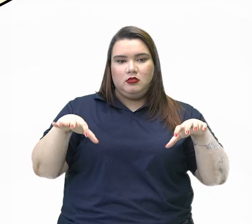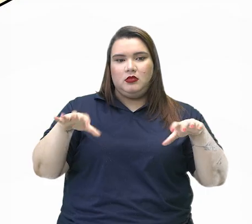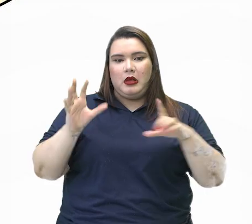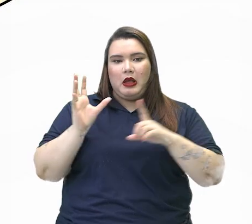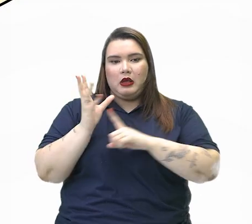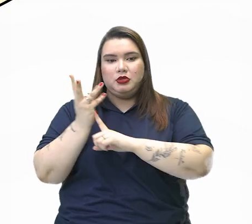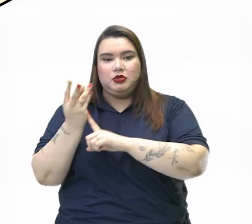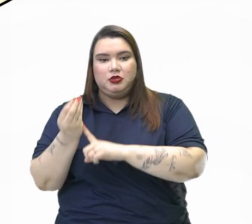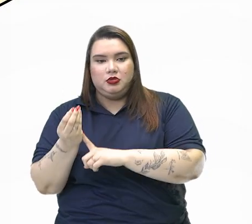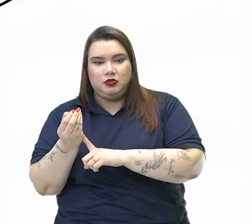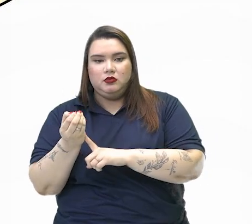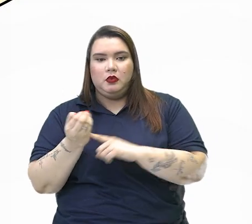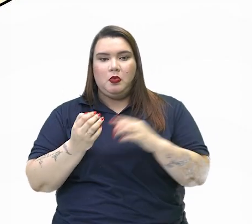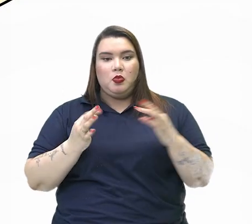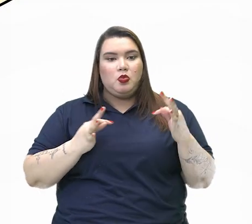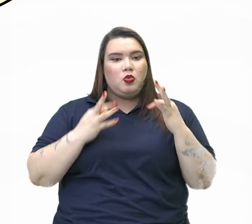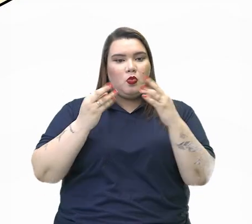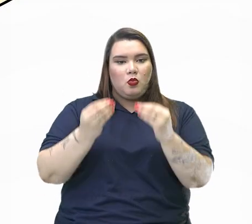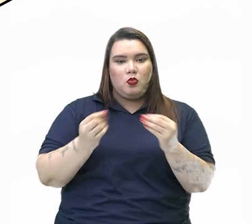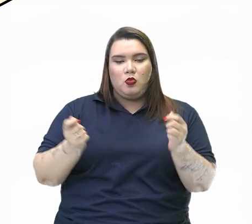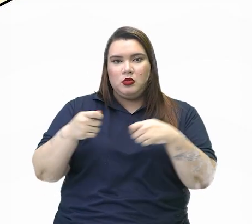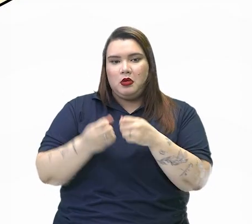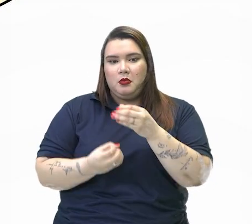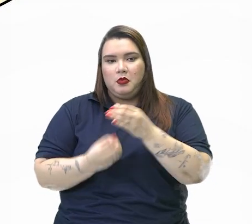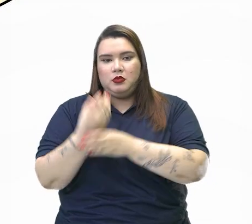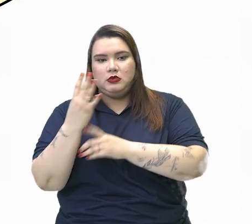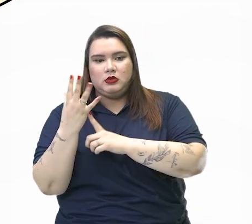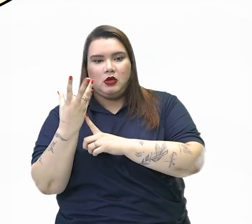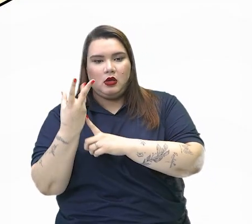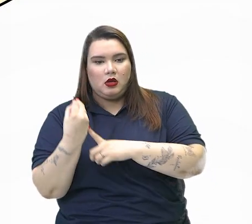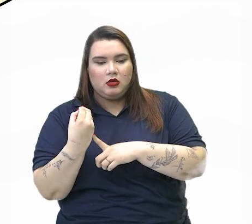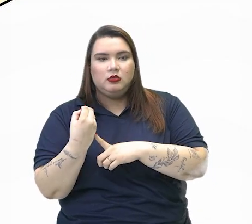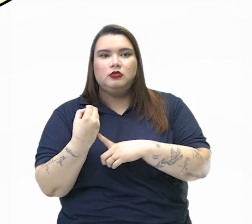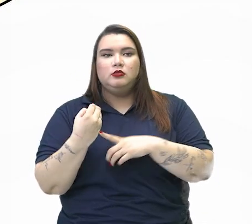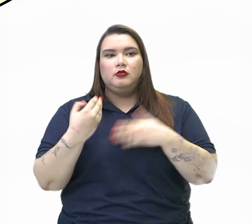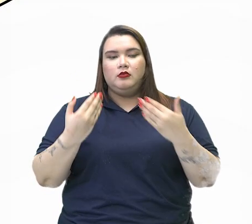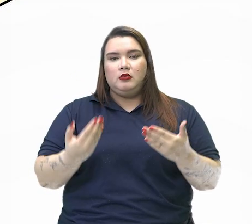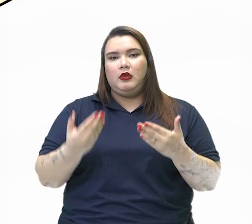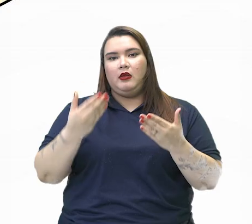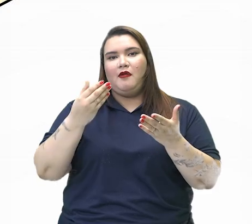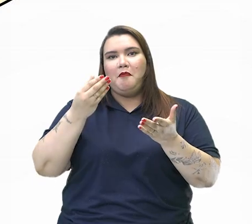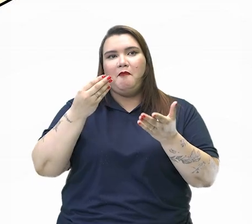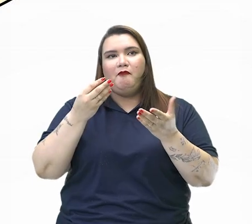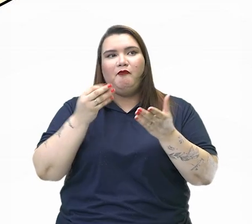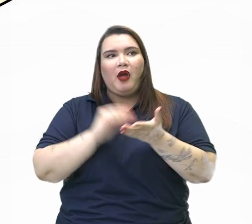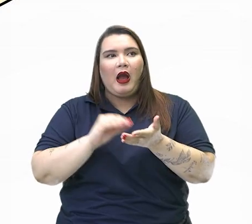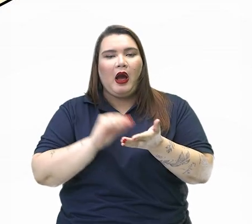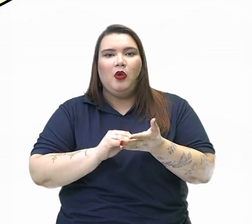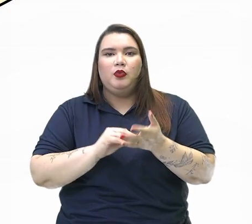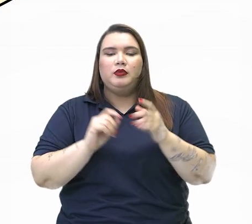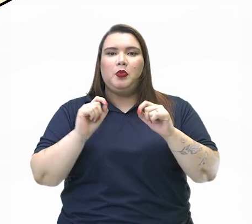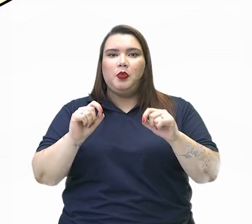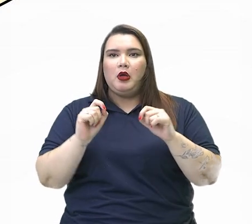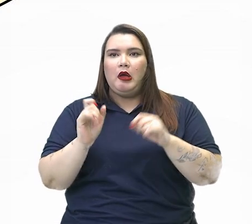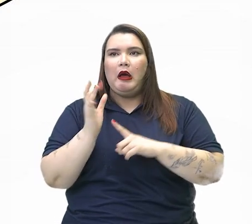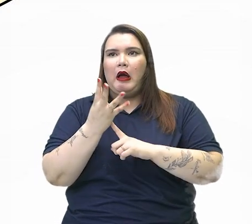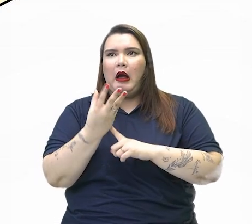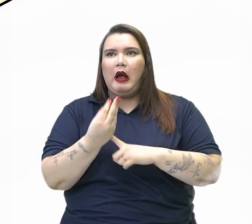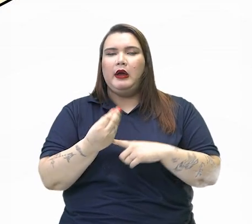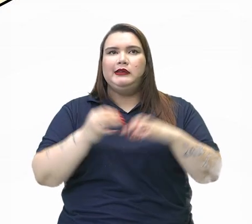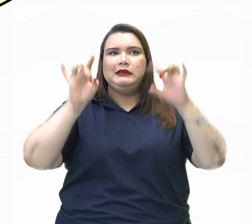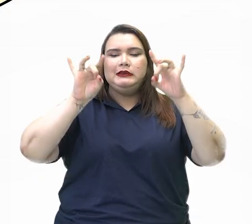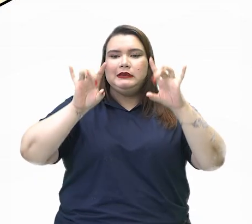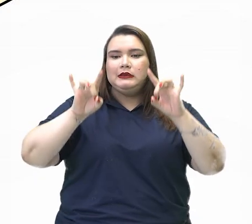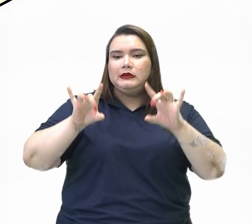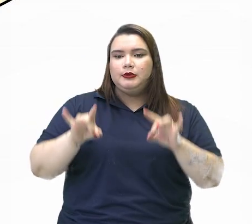mundo consegue fazer arte, produzir arte, e aí perde muito daquela questão solene da arte, né? Que é